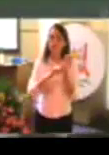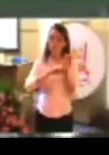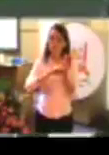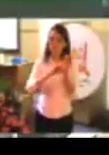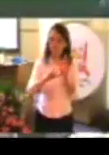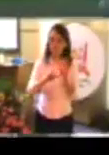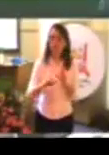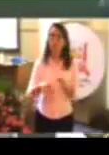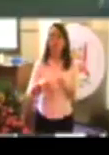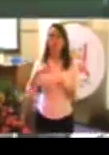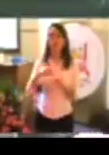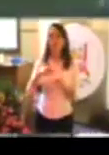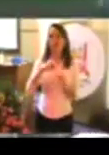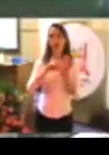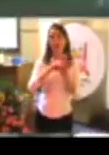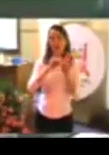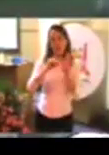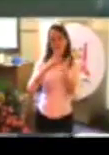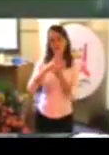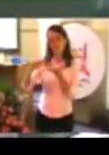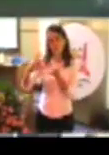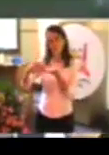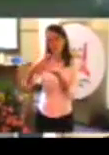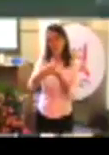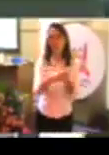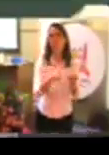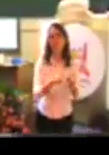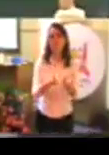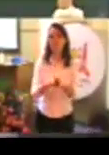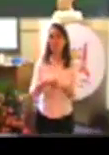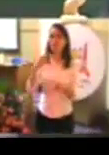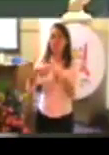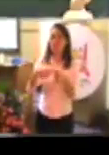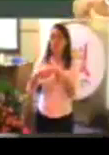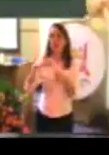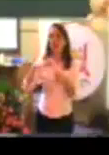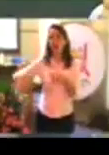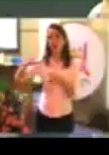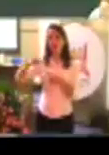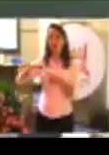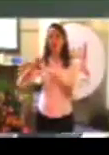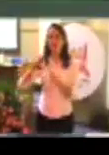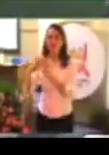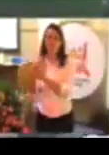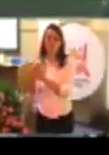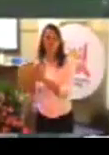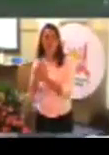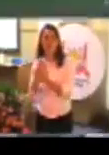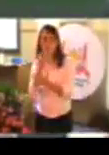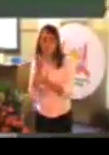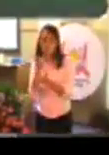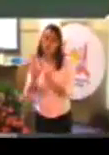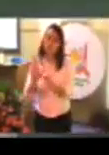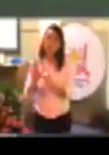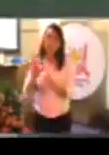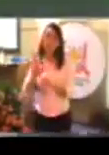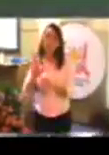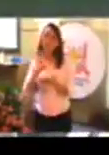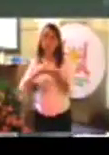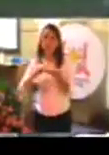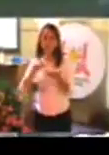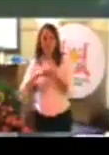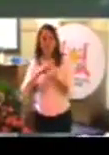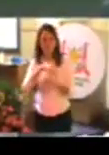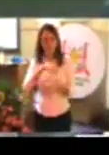que deve ser modelo para qualquer outra. Não que as outras vão seguir o mesmo modelo dela, ou a mesma